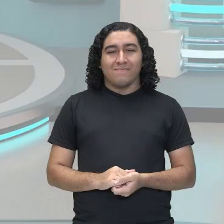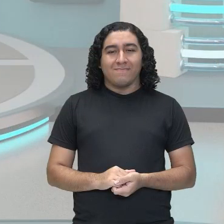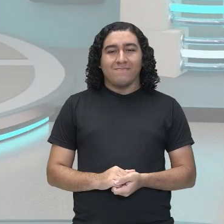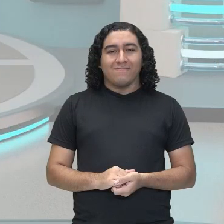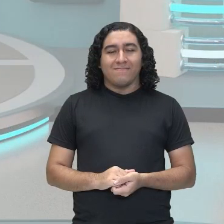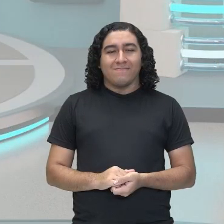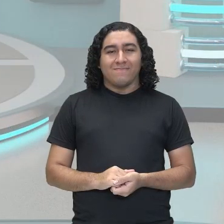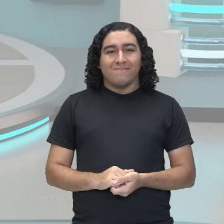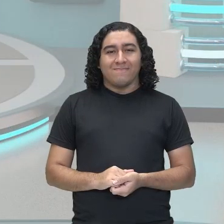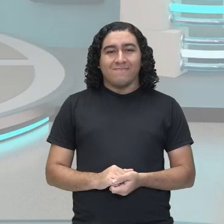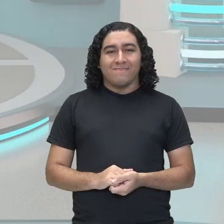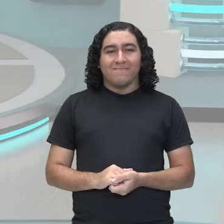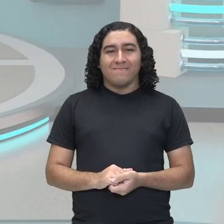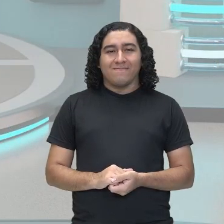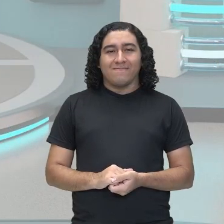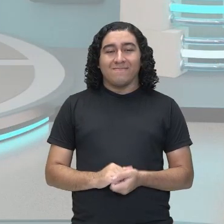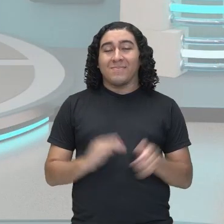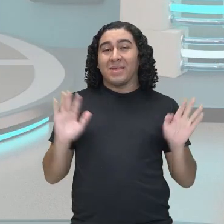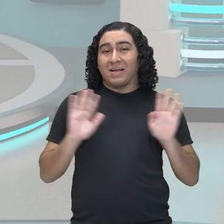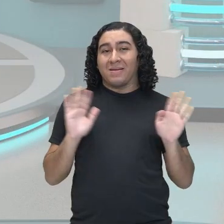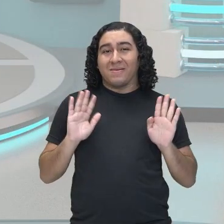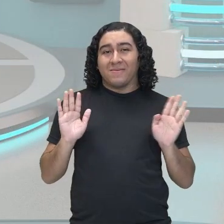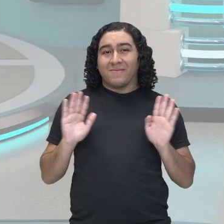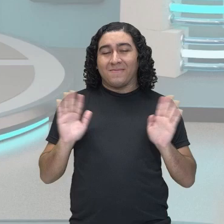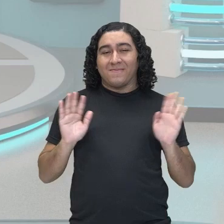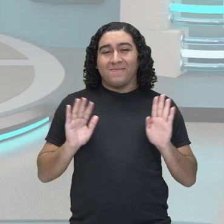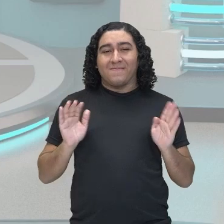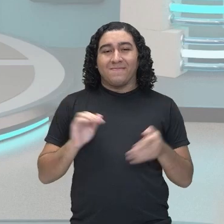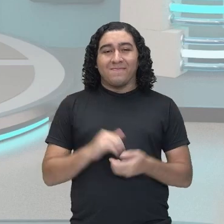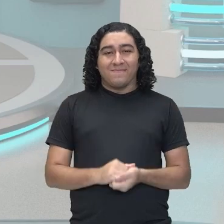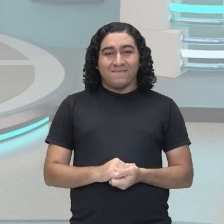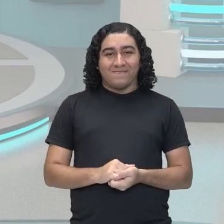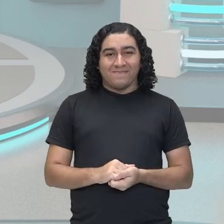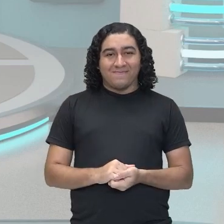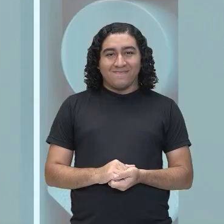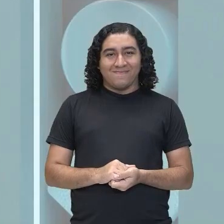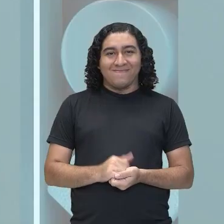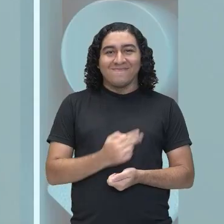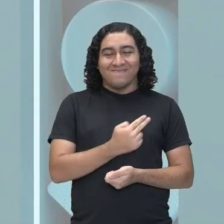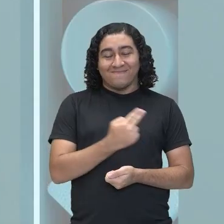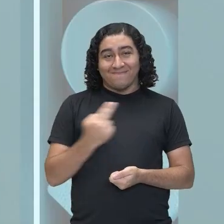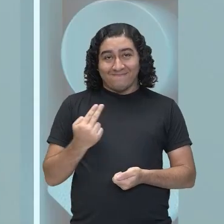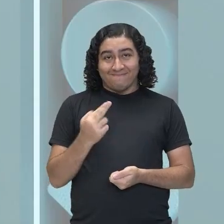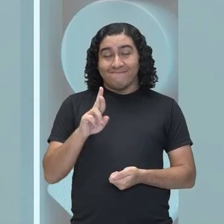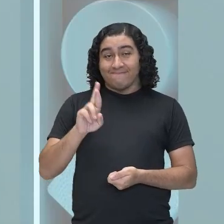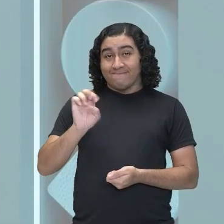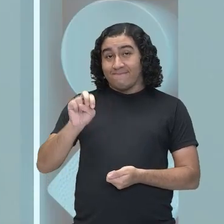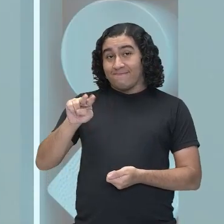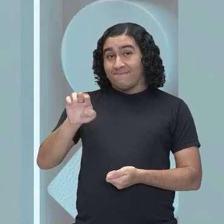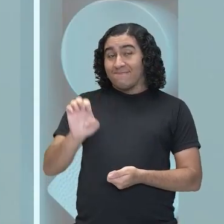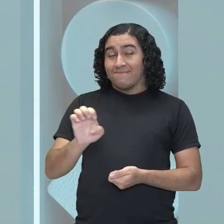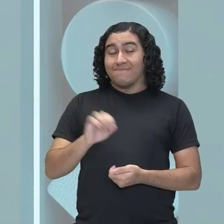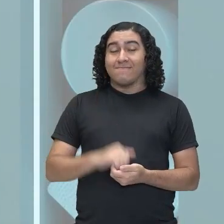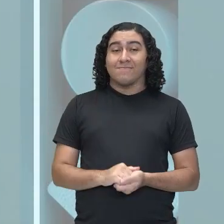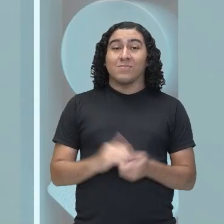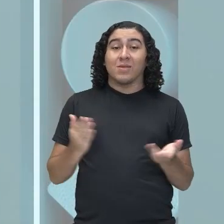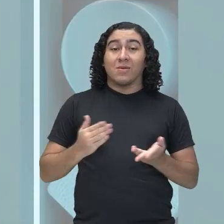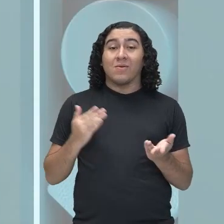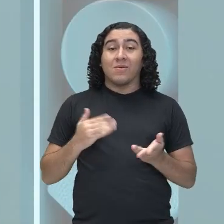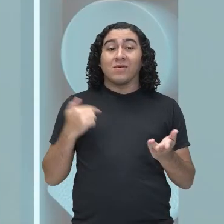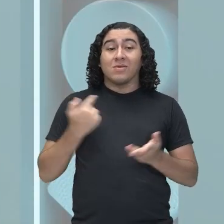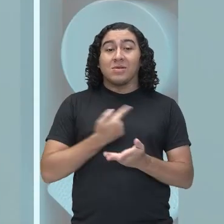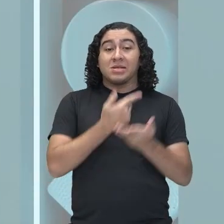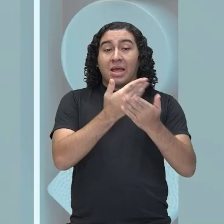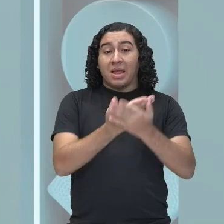Ola Benvenuto a todos sou o professor Renê Moreira e nós vamos hoje com a nossa